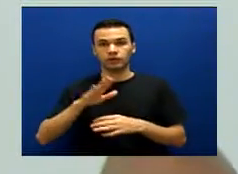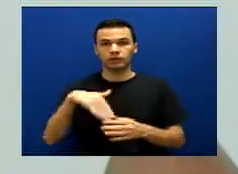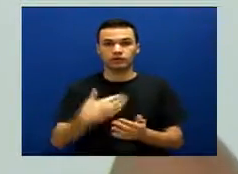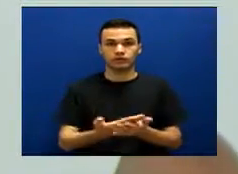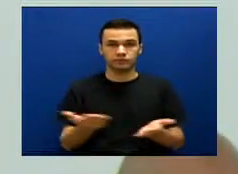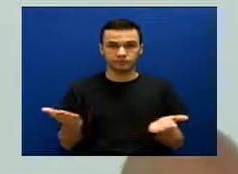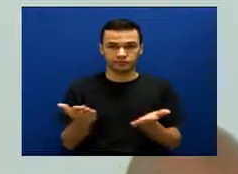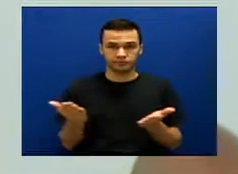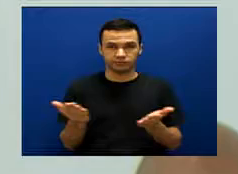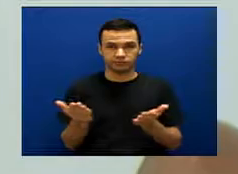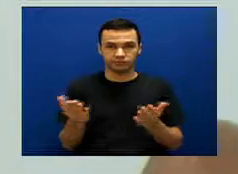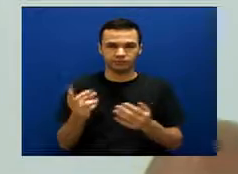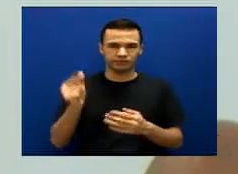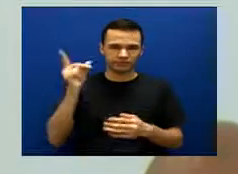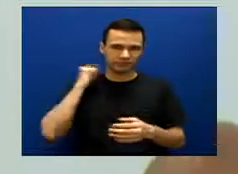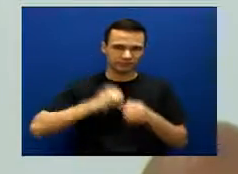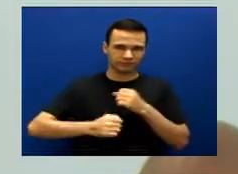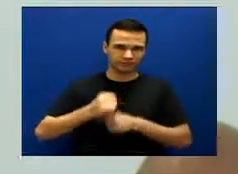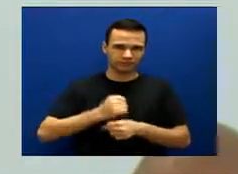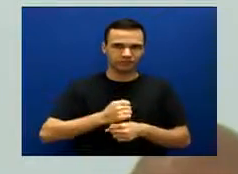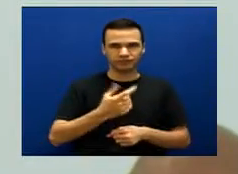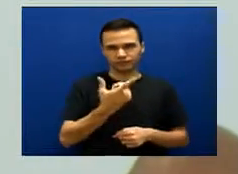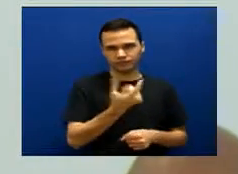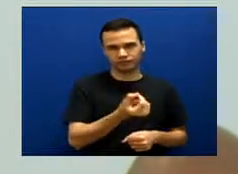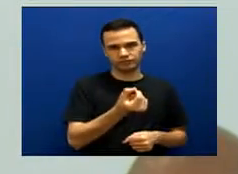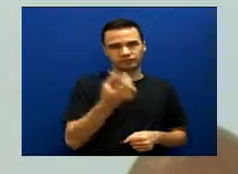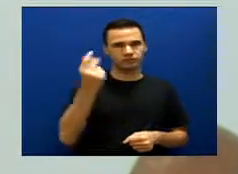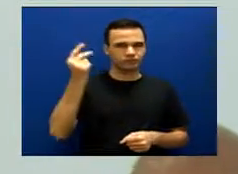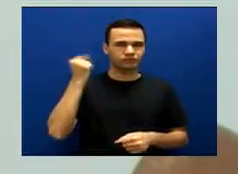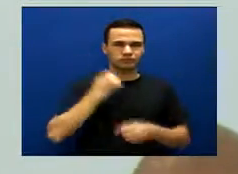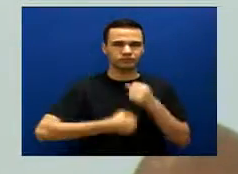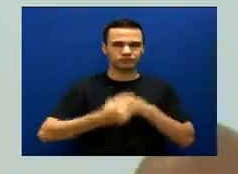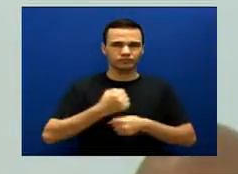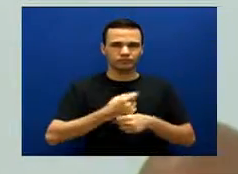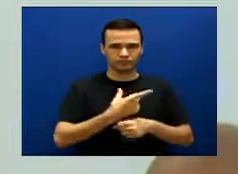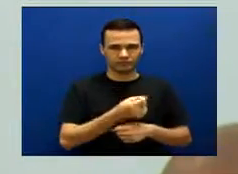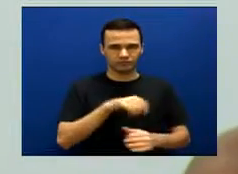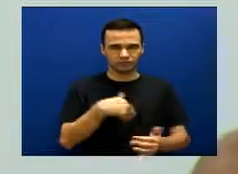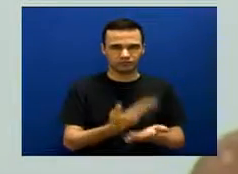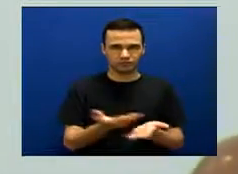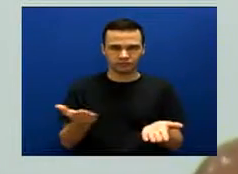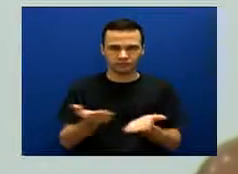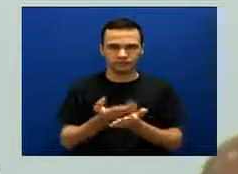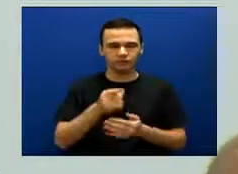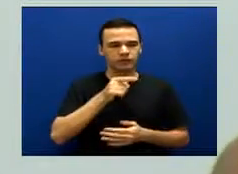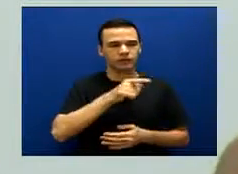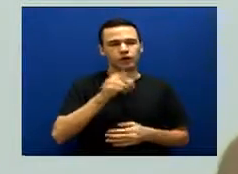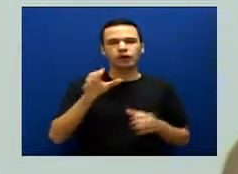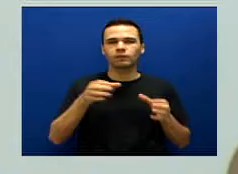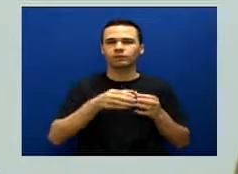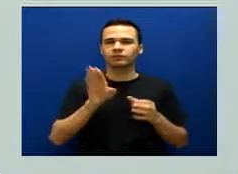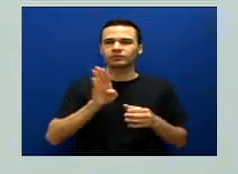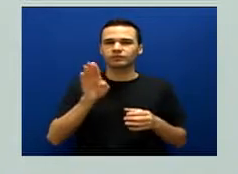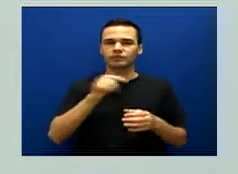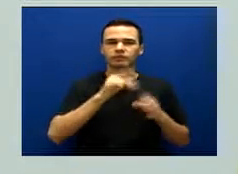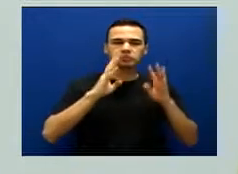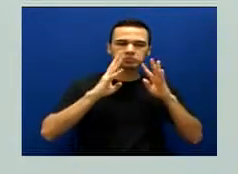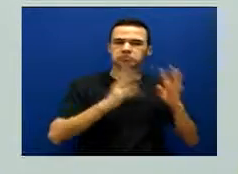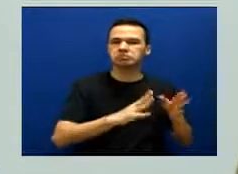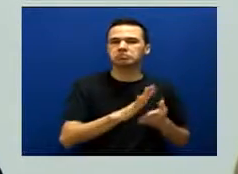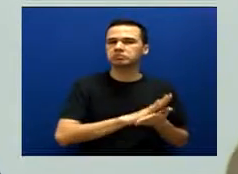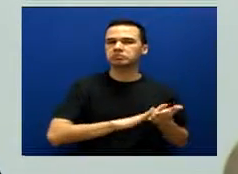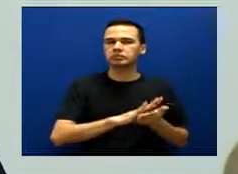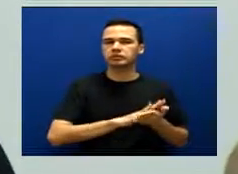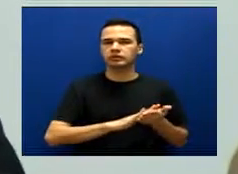anos, os últimos 20 anos, o São Bento não teve a atenção que merece. Verdade. E